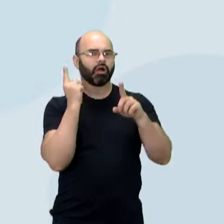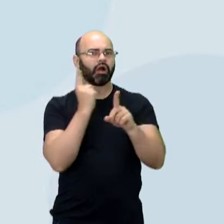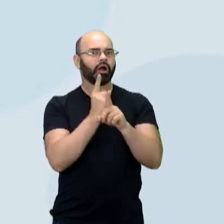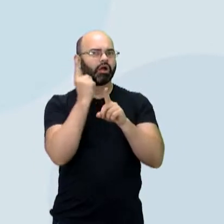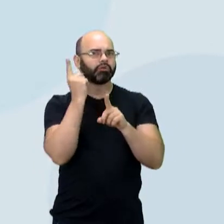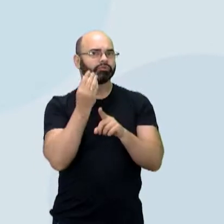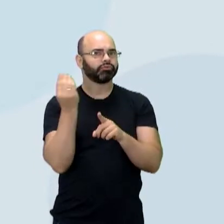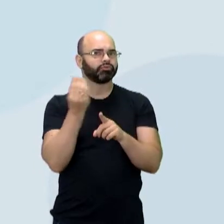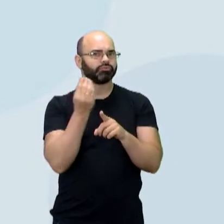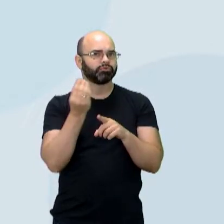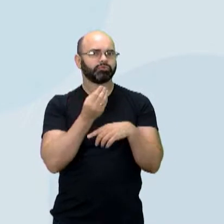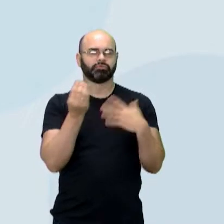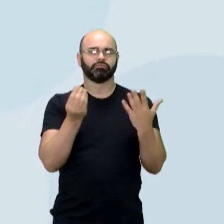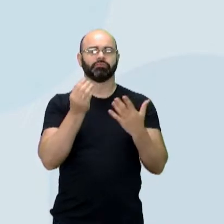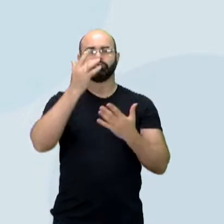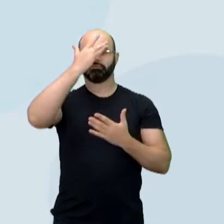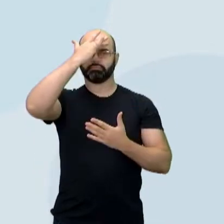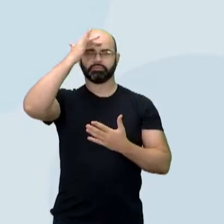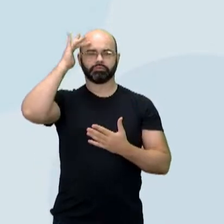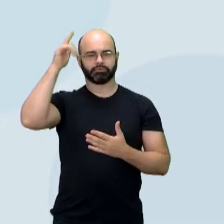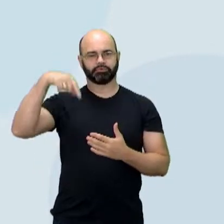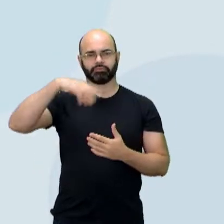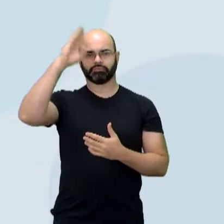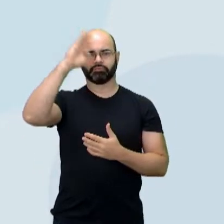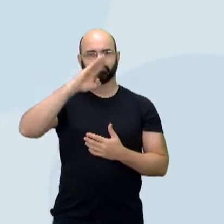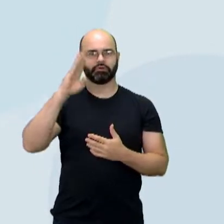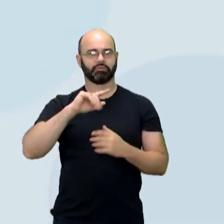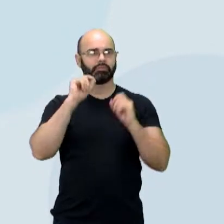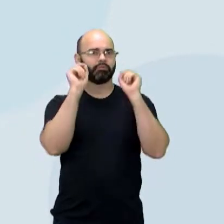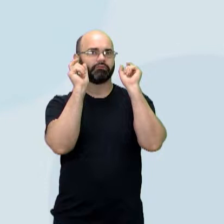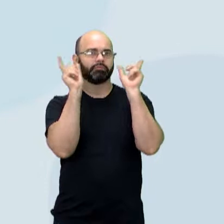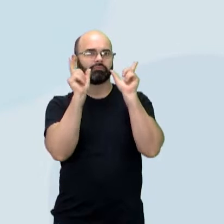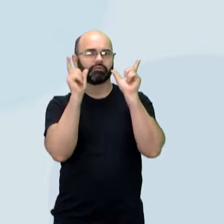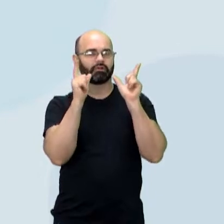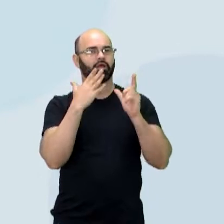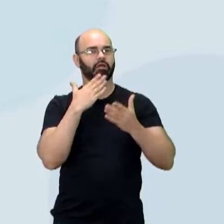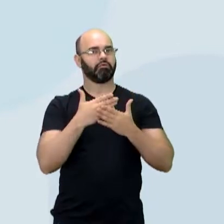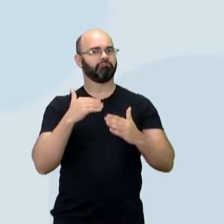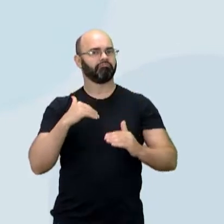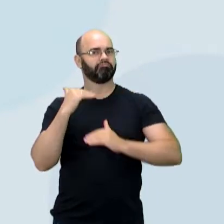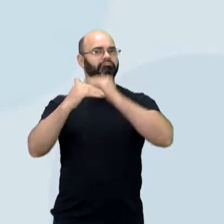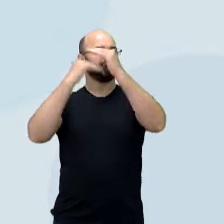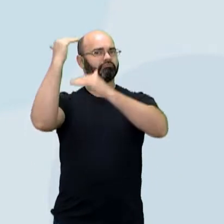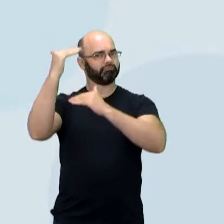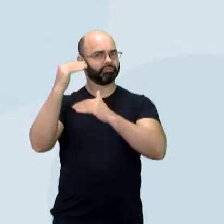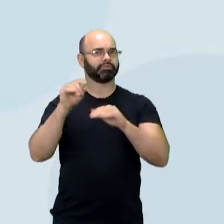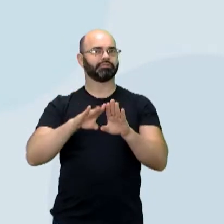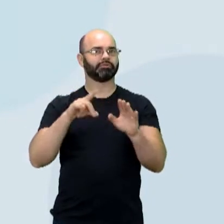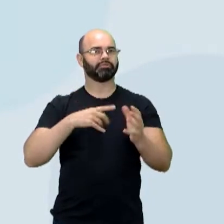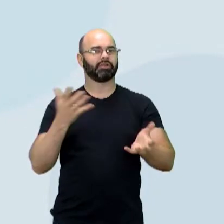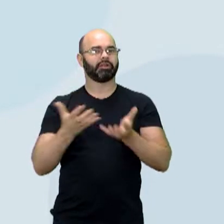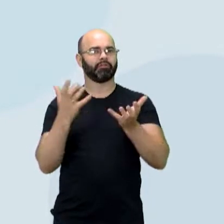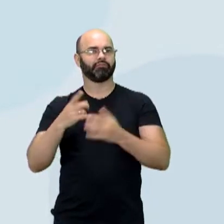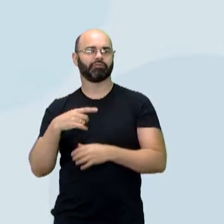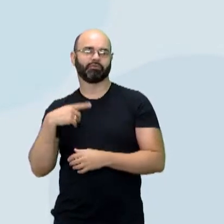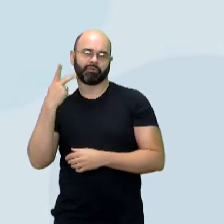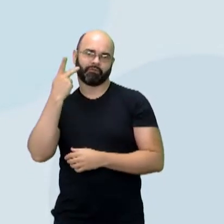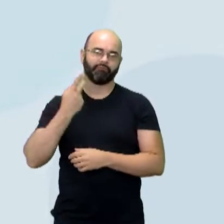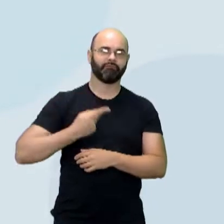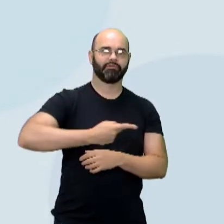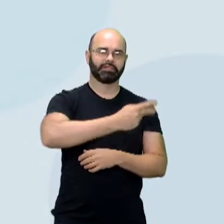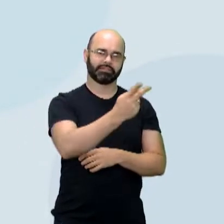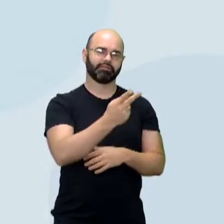avanço notável por cientistas brasileiros e estímulo a uma visita, ou seja, a uma